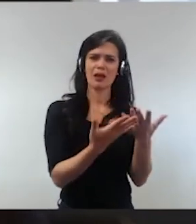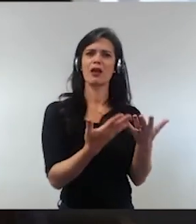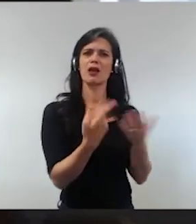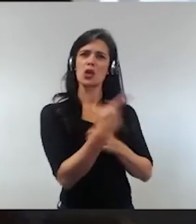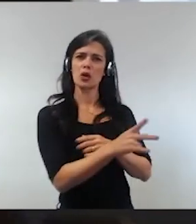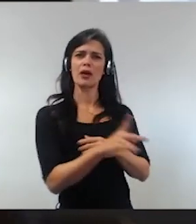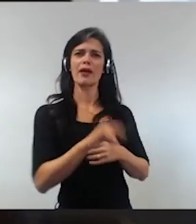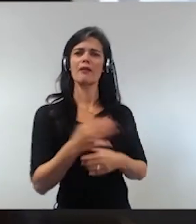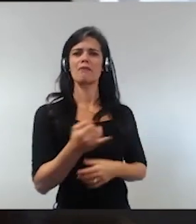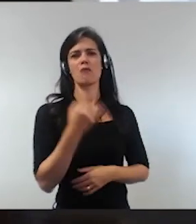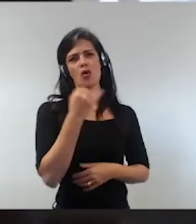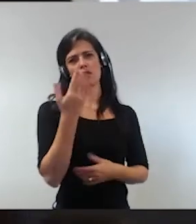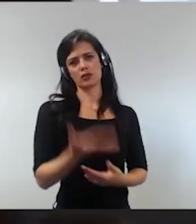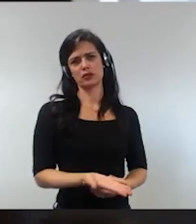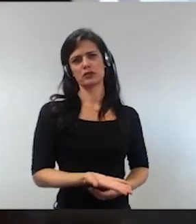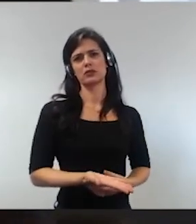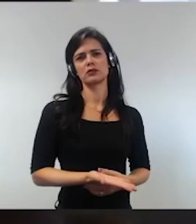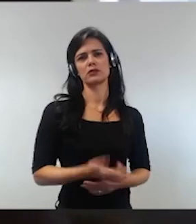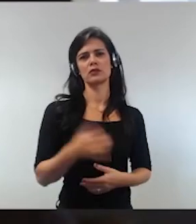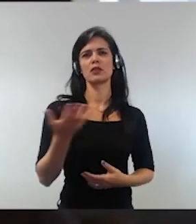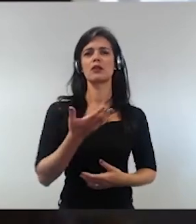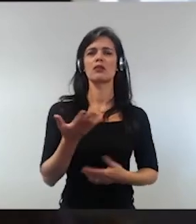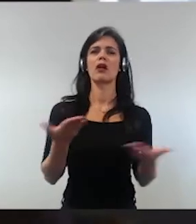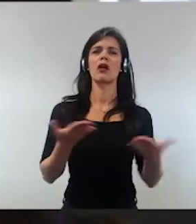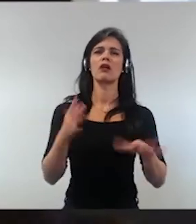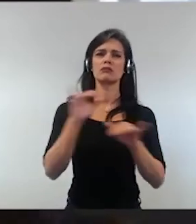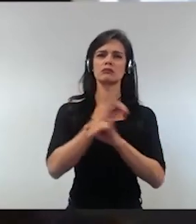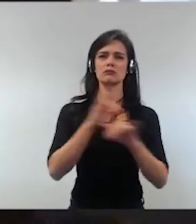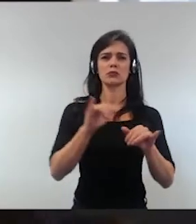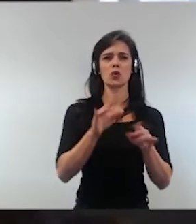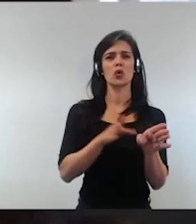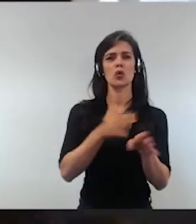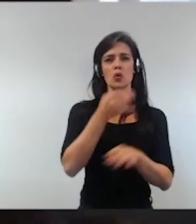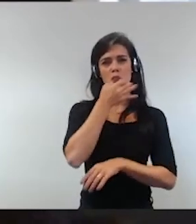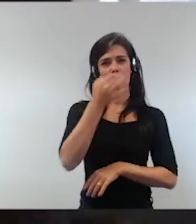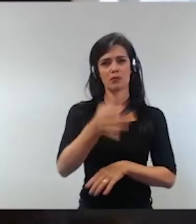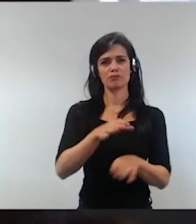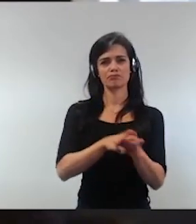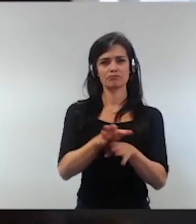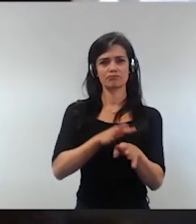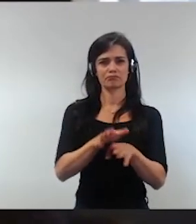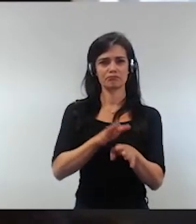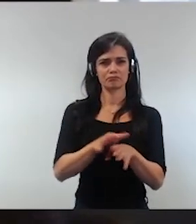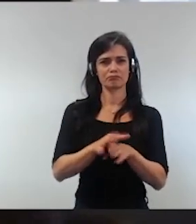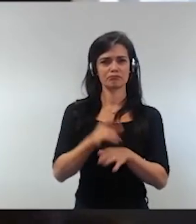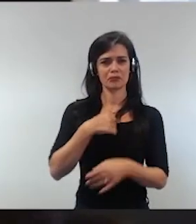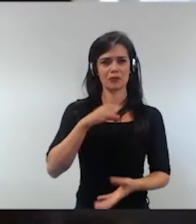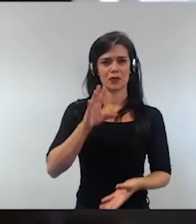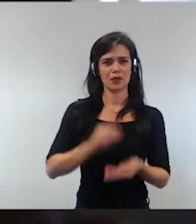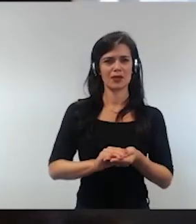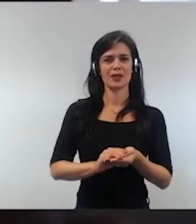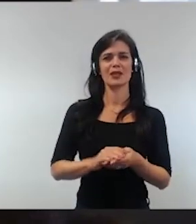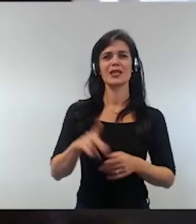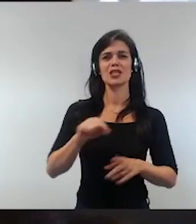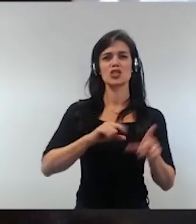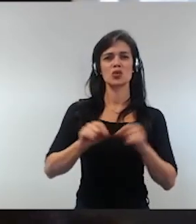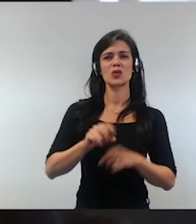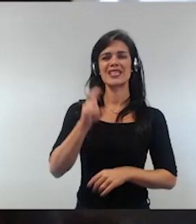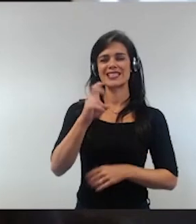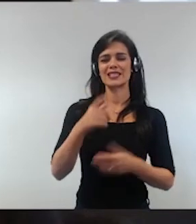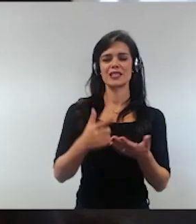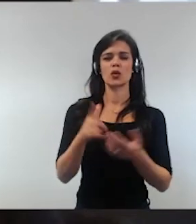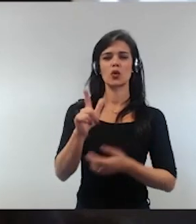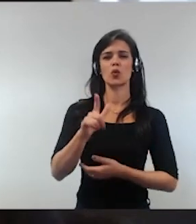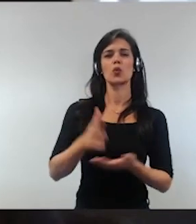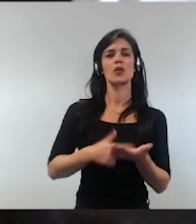vive, é muito importante. E aí, eu até queria deixar aqui como sugestão, separei você bem breve 5 livros que eu